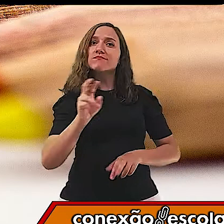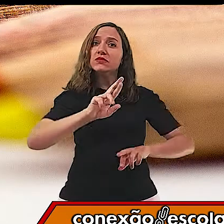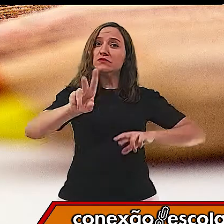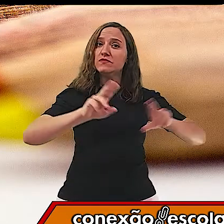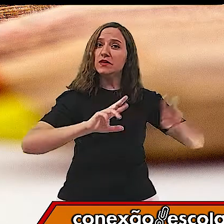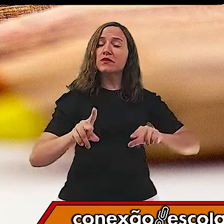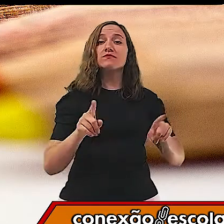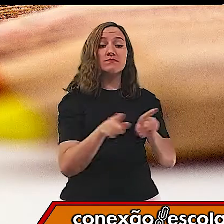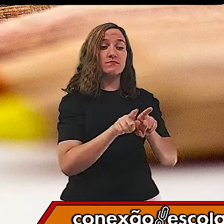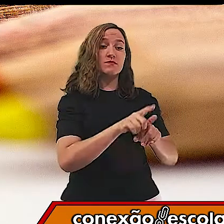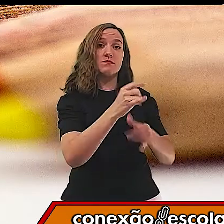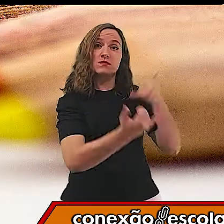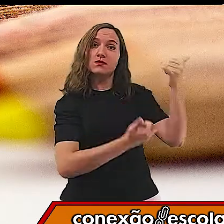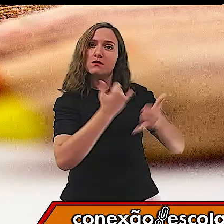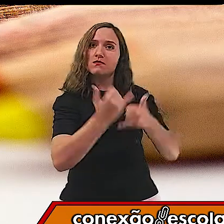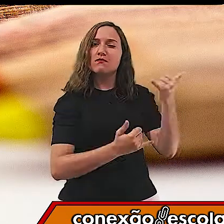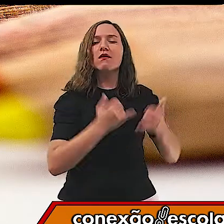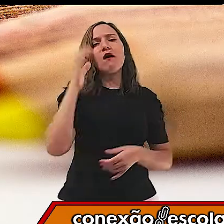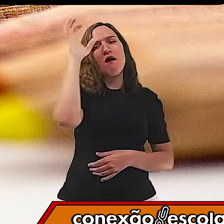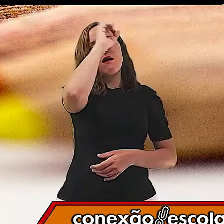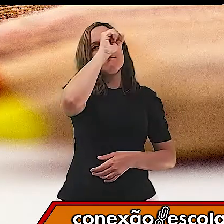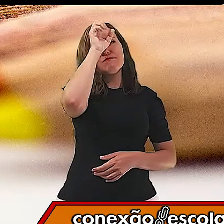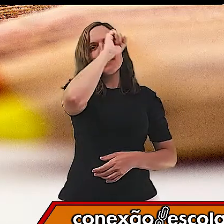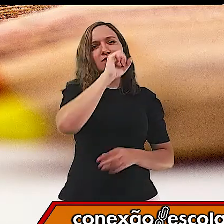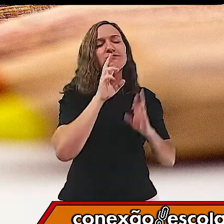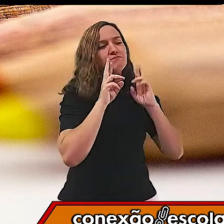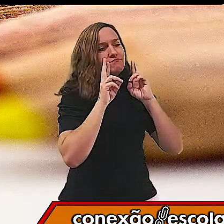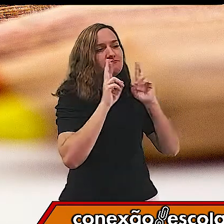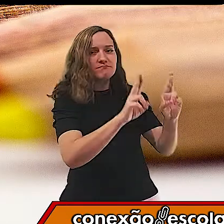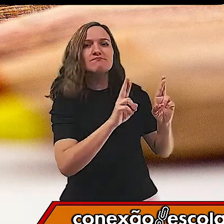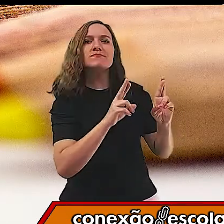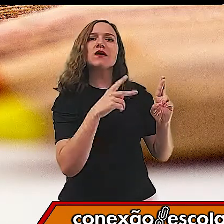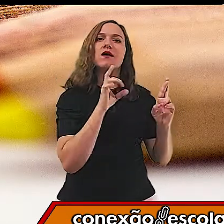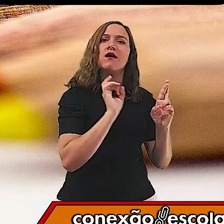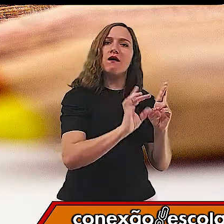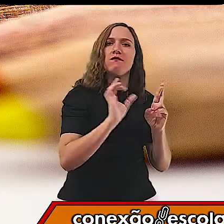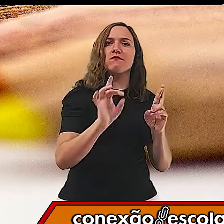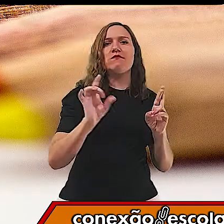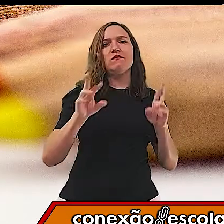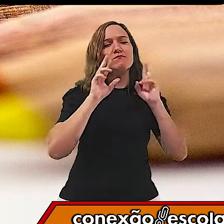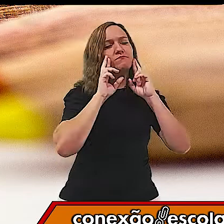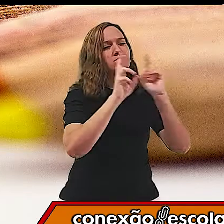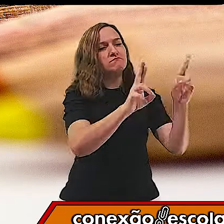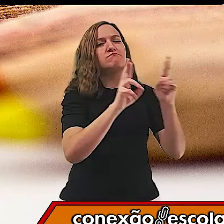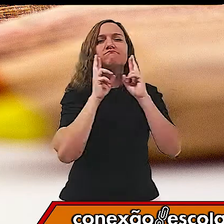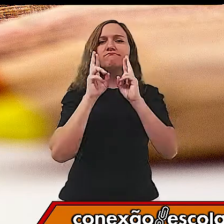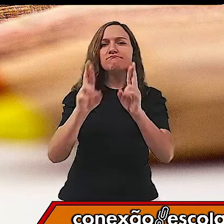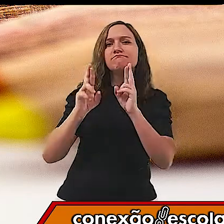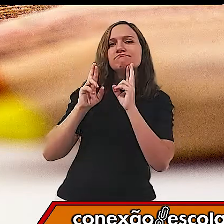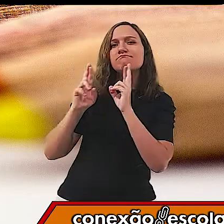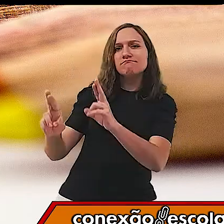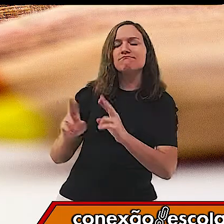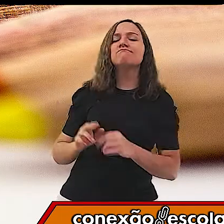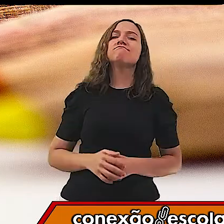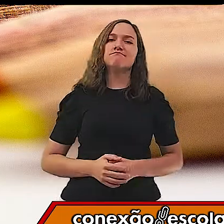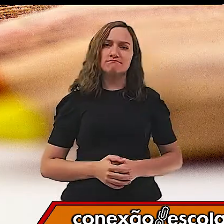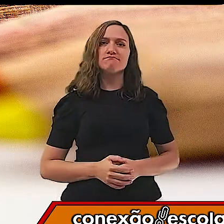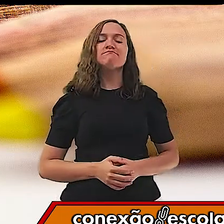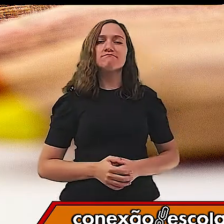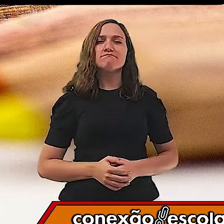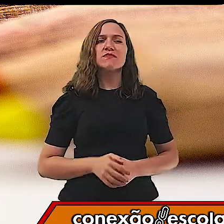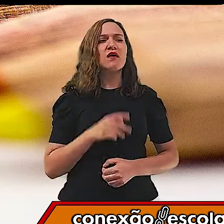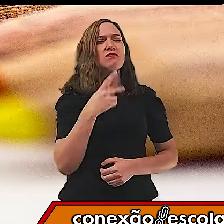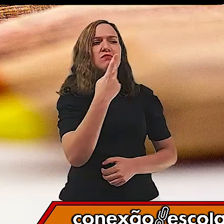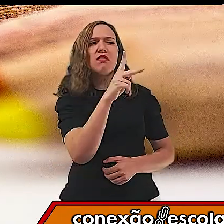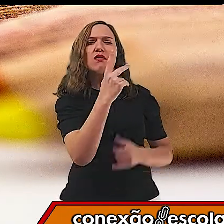nós aprendemos a respeitar o limite. Até onde o outro aceita brincar?